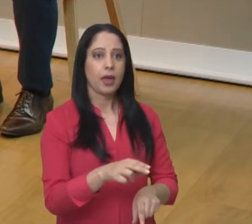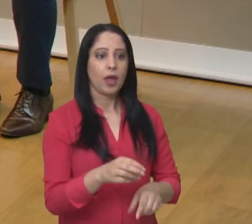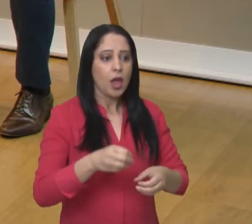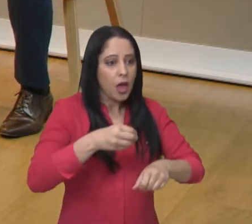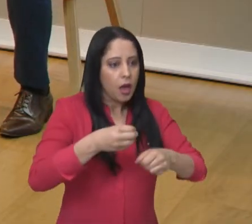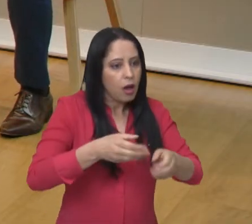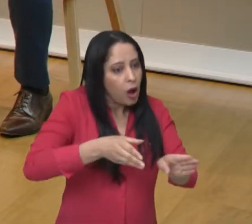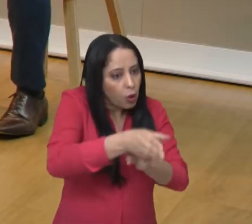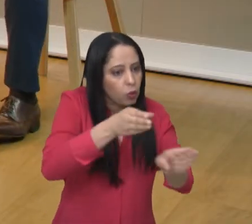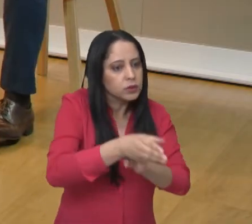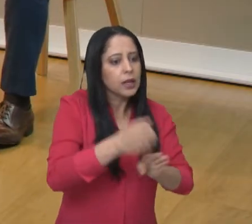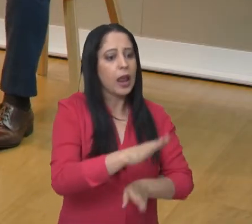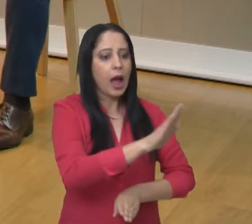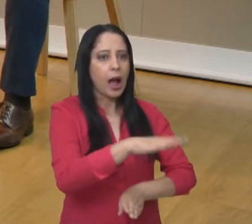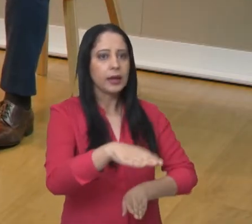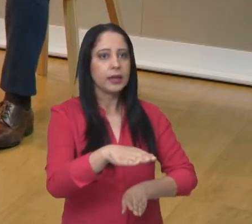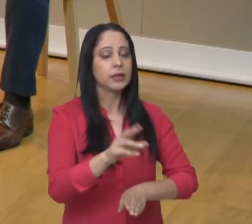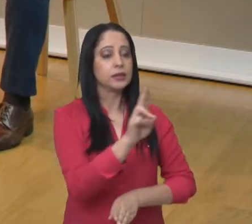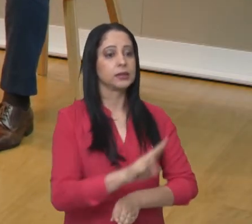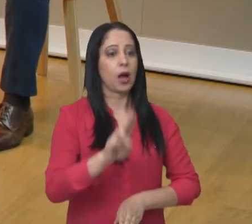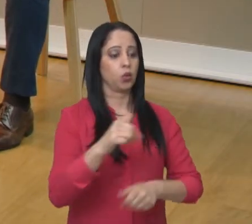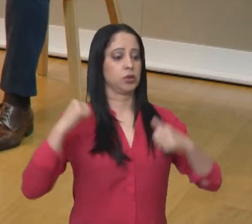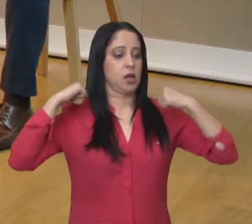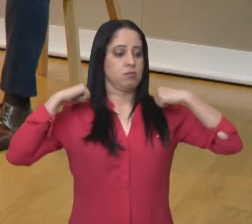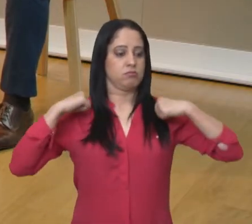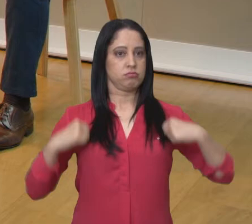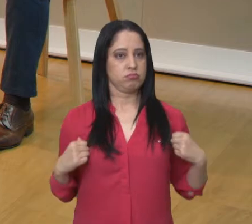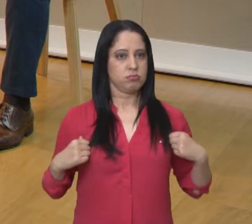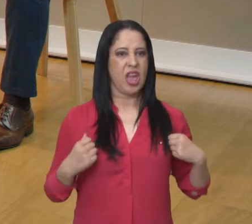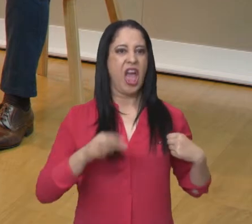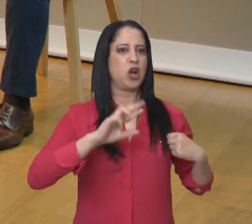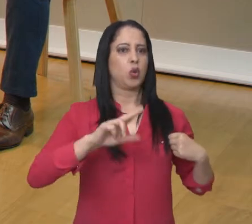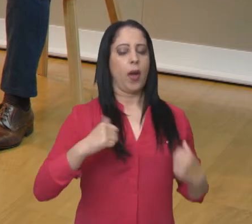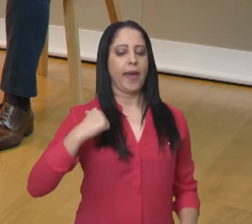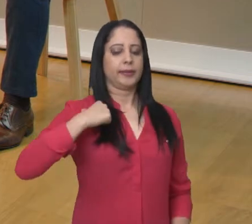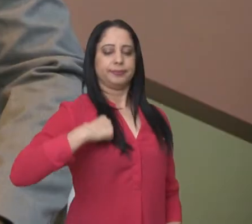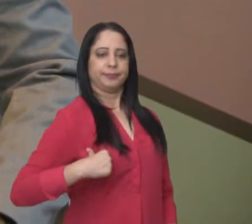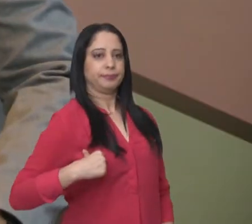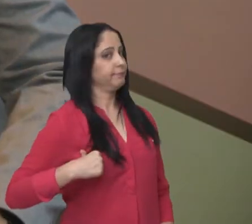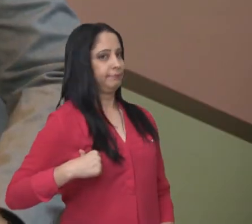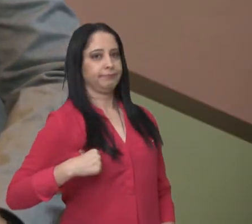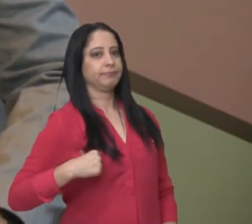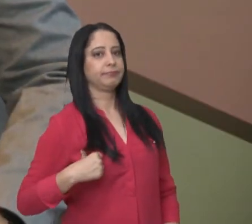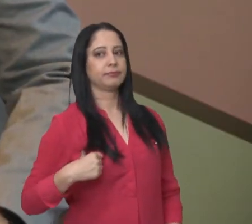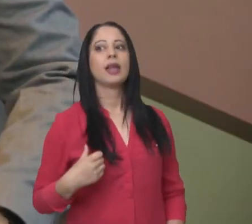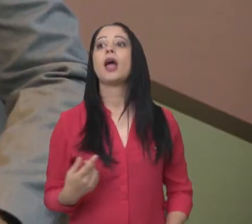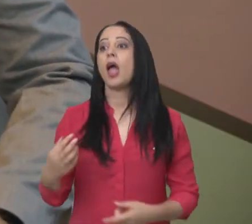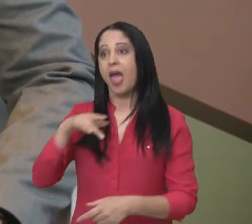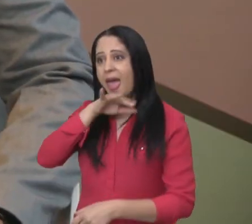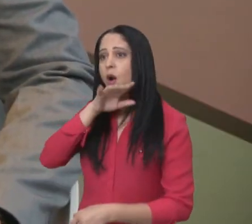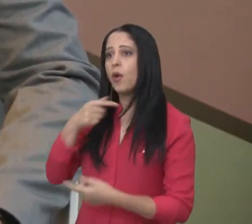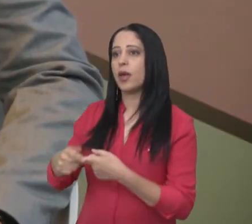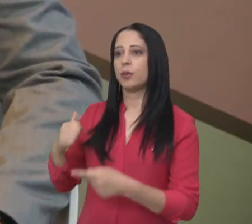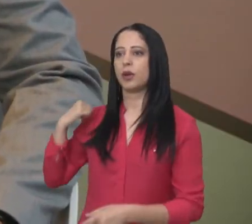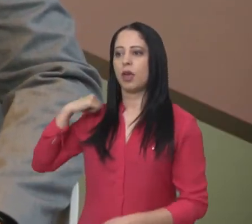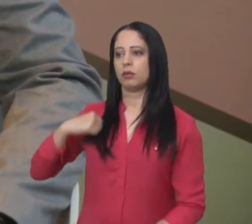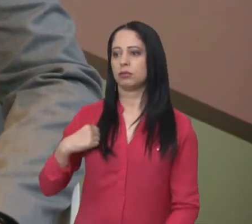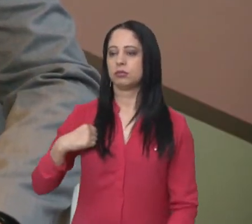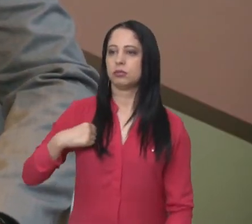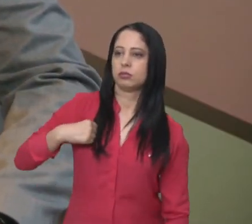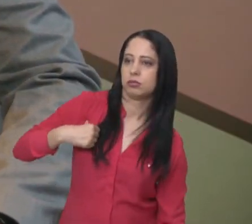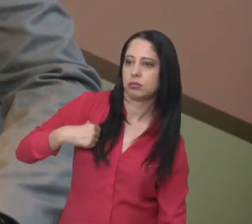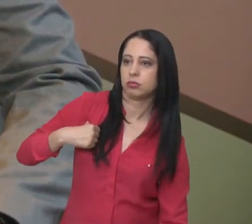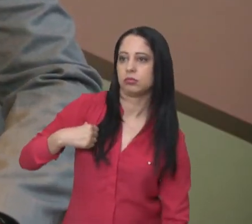as duas alças, Isso, né? Porque usar é muito as duas comum alças. acompanhar Isso. as crianças, de repente, com o peso de um lado só. Isso é ruim para a coluna, que sobrecarrega a musculatura de um lado